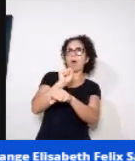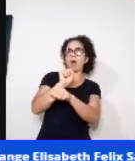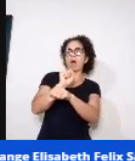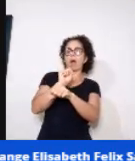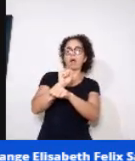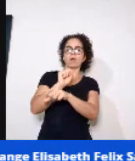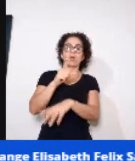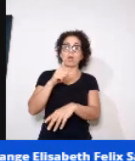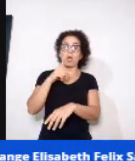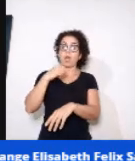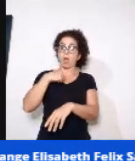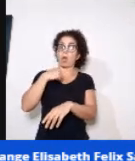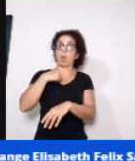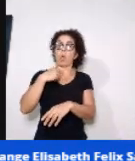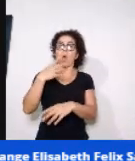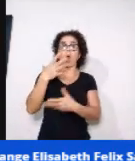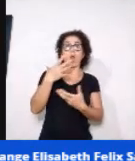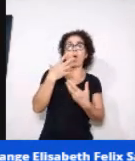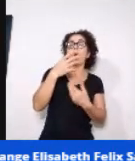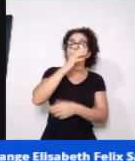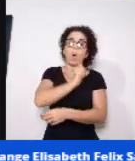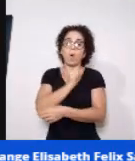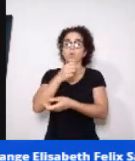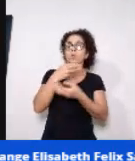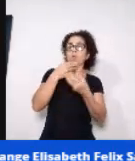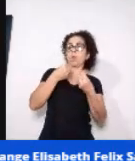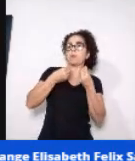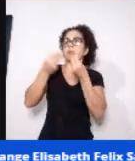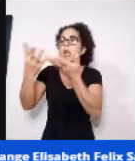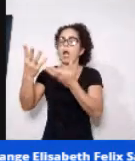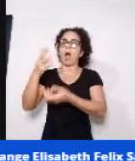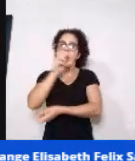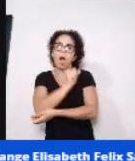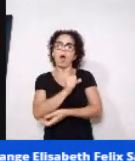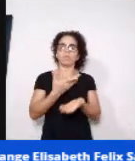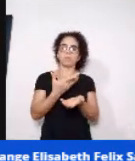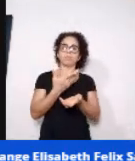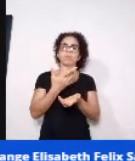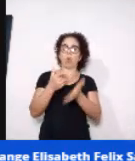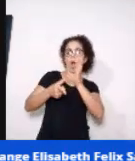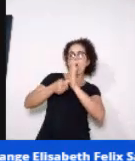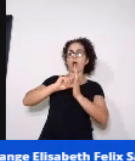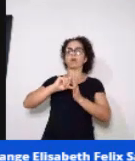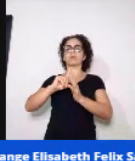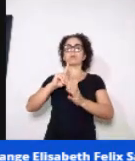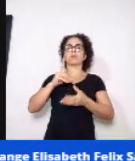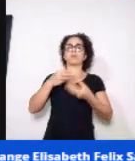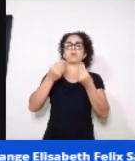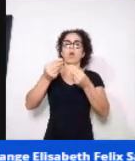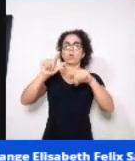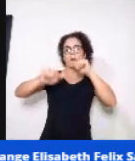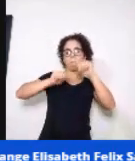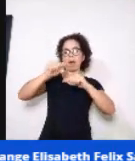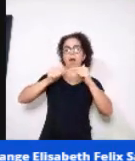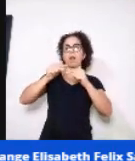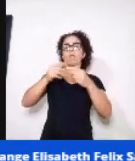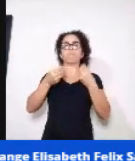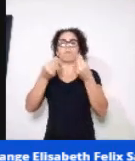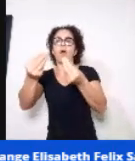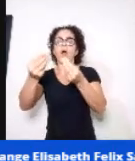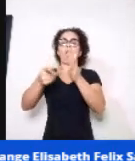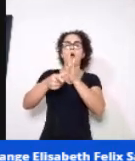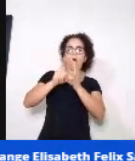adoro a proatividade. Eu adoro entregar uma coisa que é para ser feita no dia 29, entregar no dia 20. Eu gosto disso. Eu